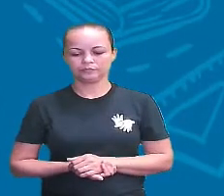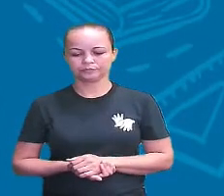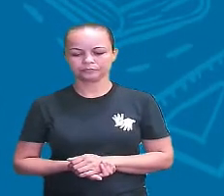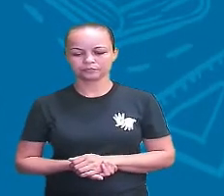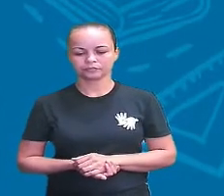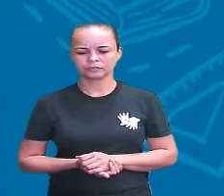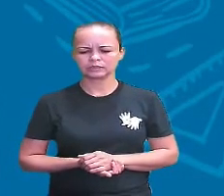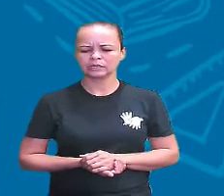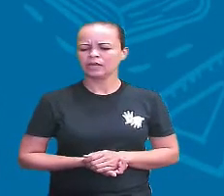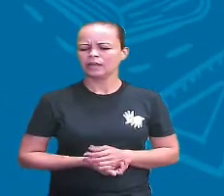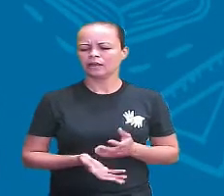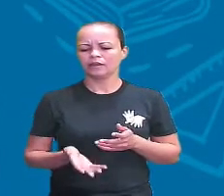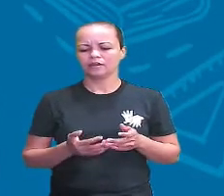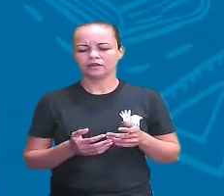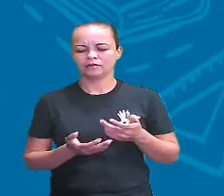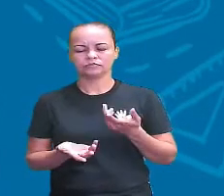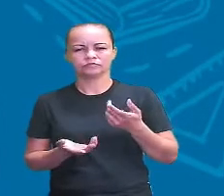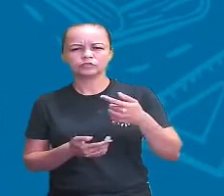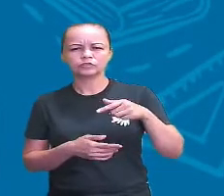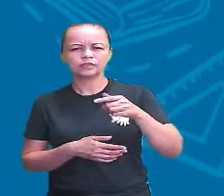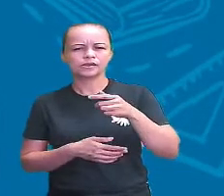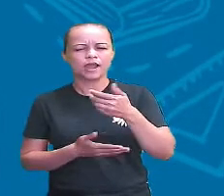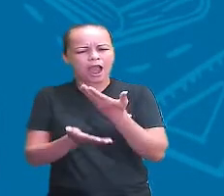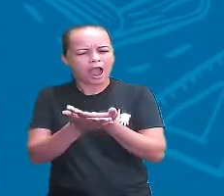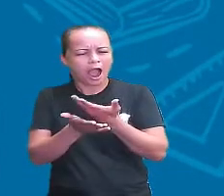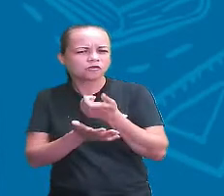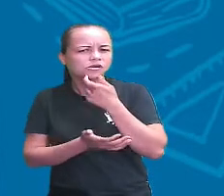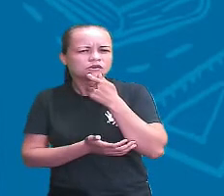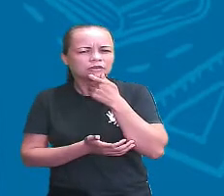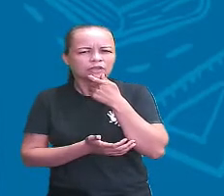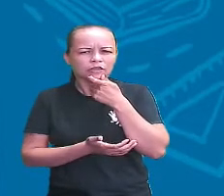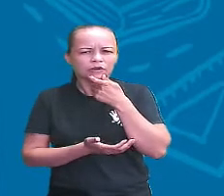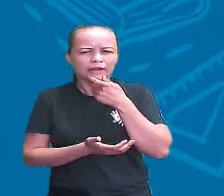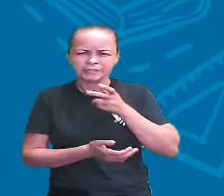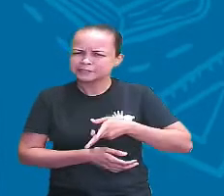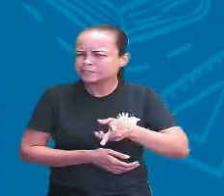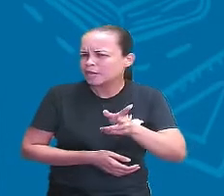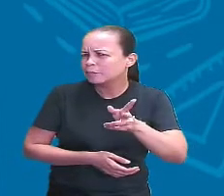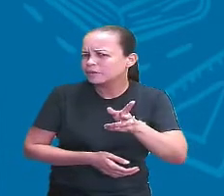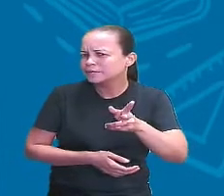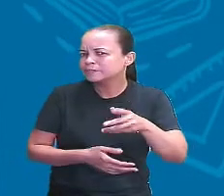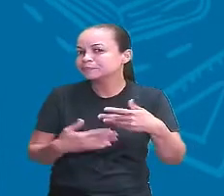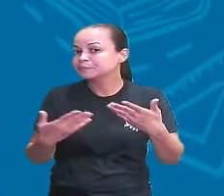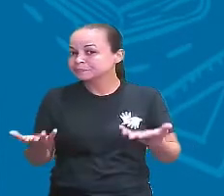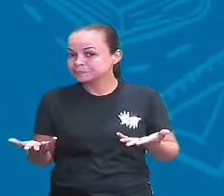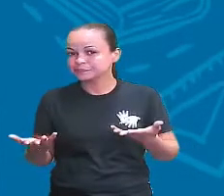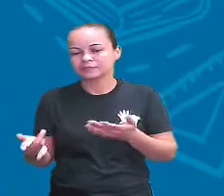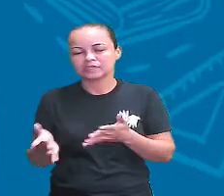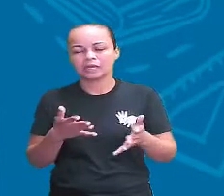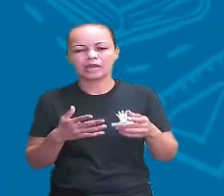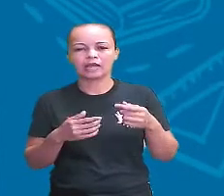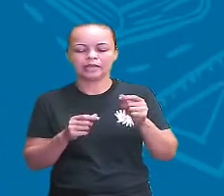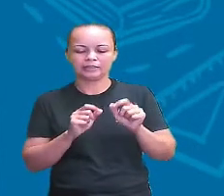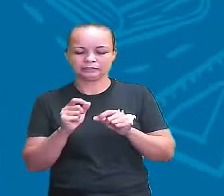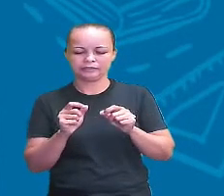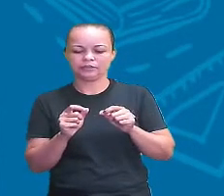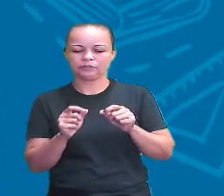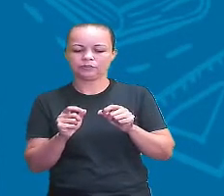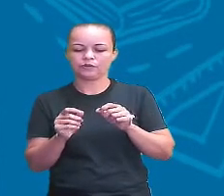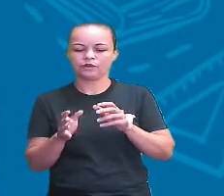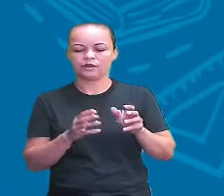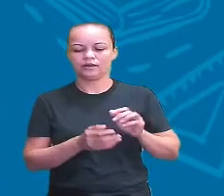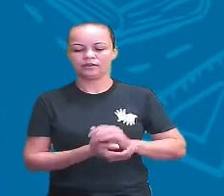class? How often? Com que frequência você tem aula de inglês? E aí, I have English class twice a